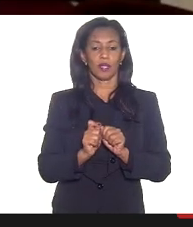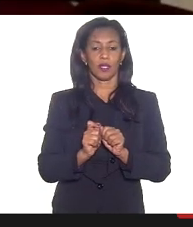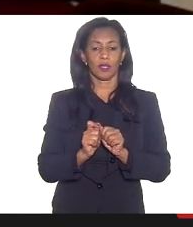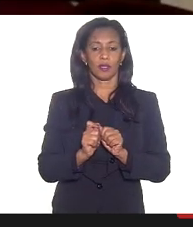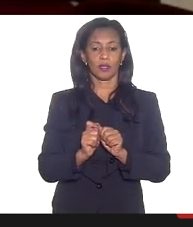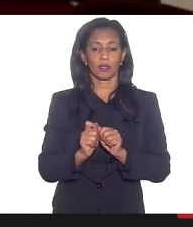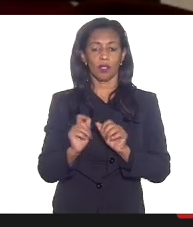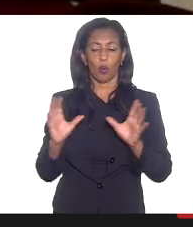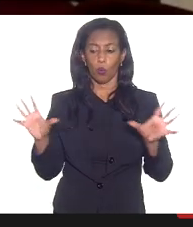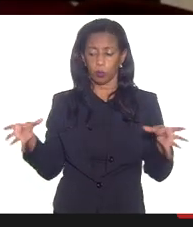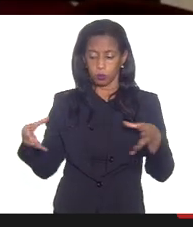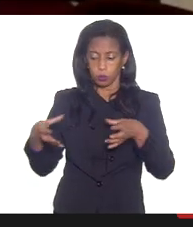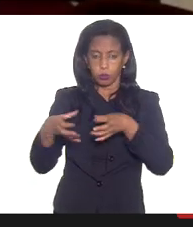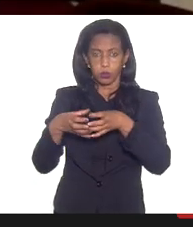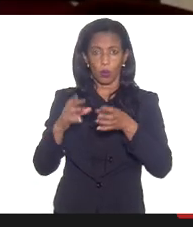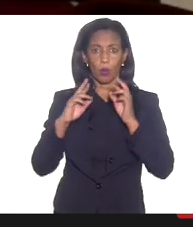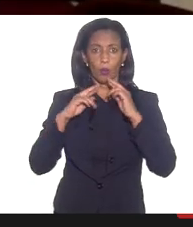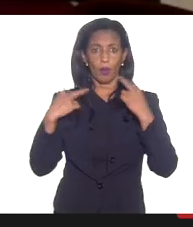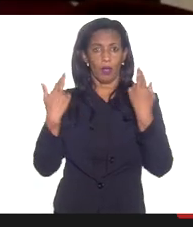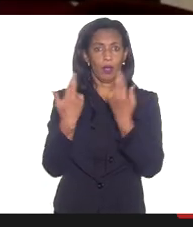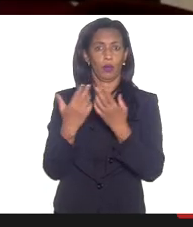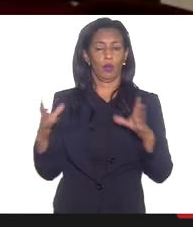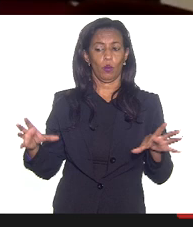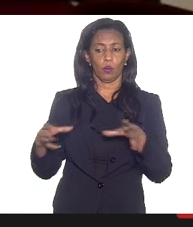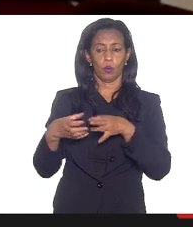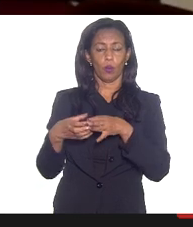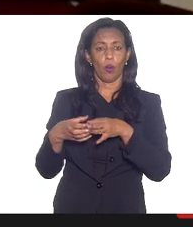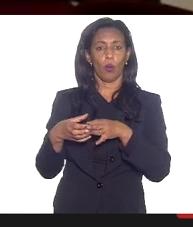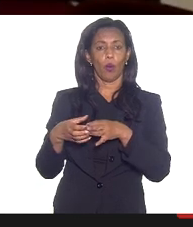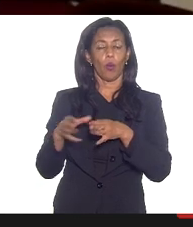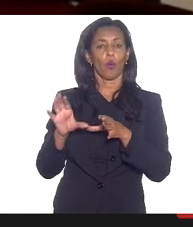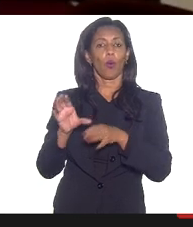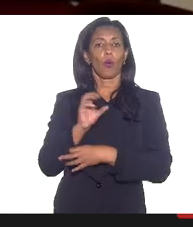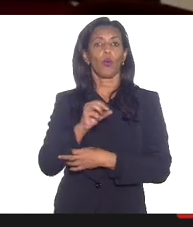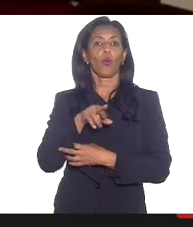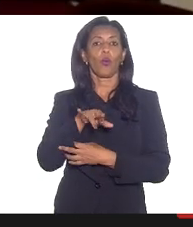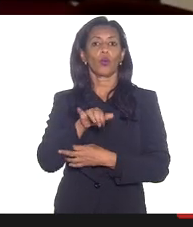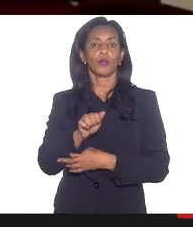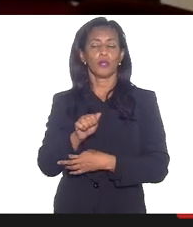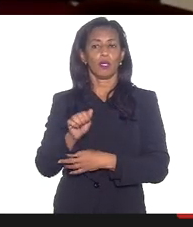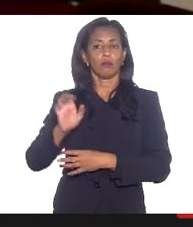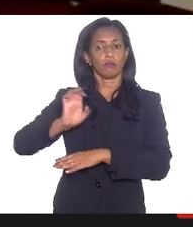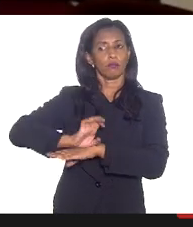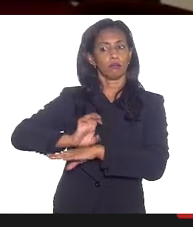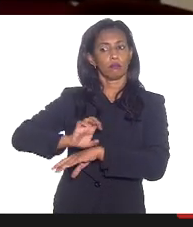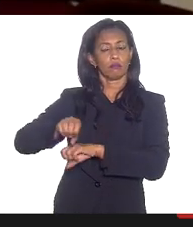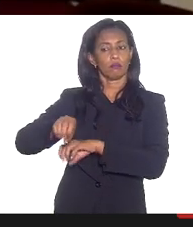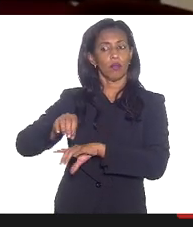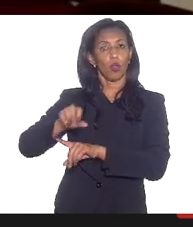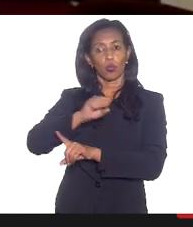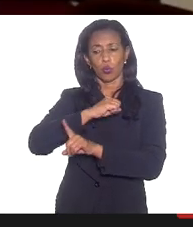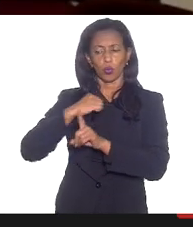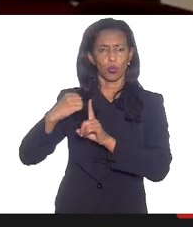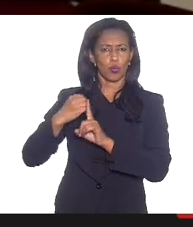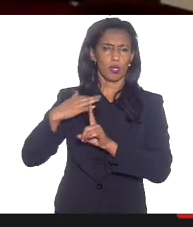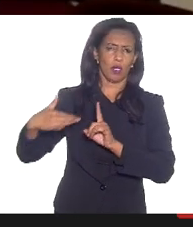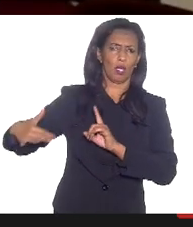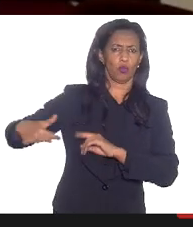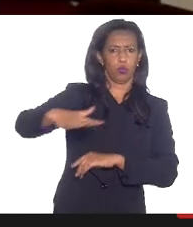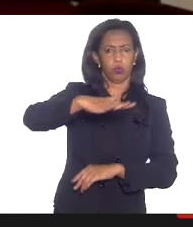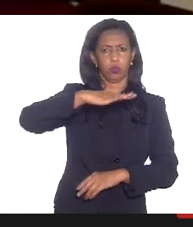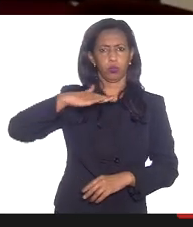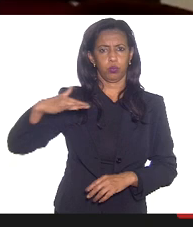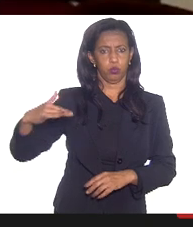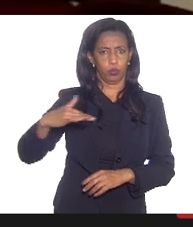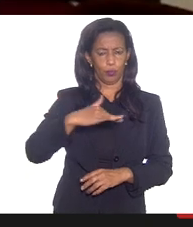consulta em conjunto, uma consulta com o Conselho Estadual de Educação, que envolvesse toda a sociedade em geral.